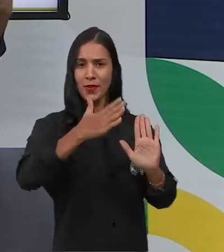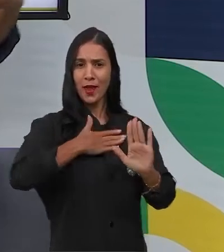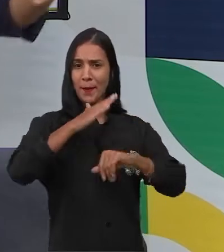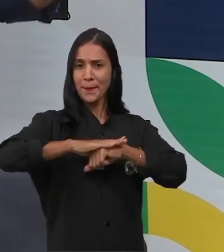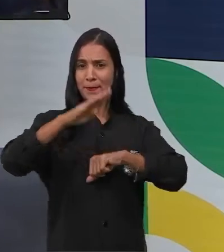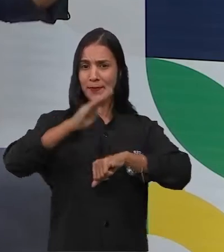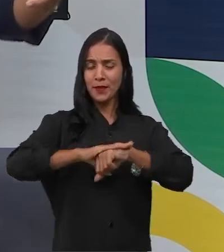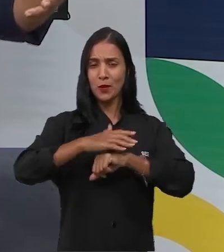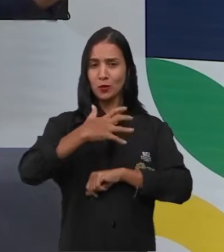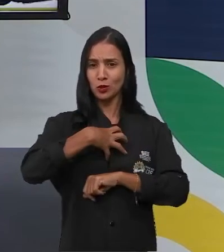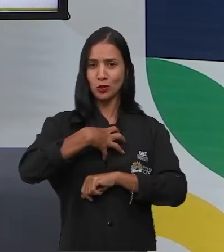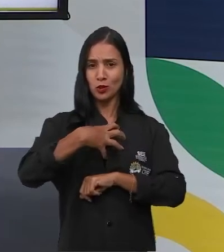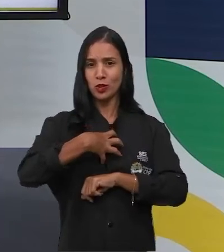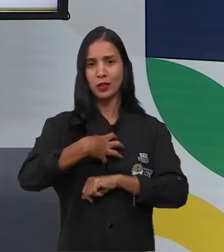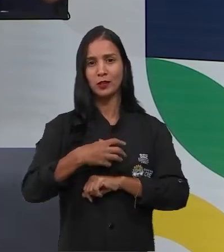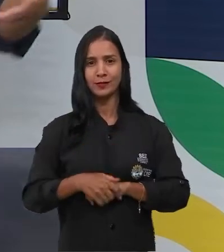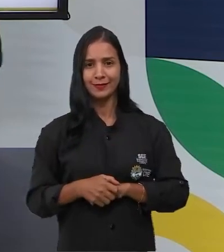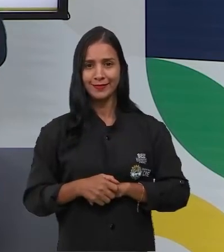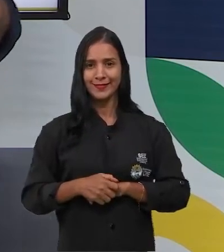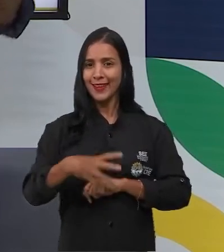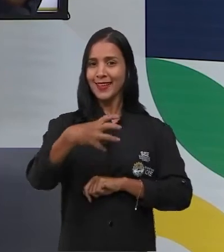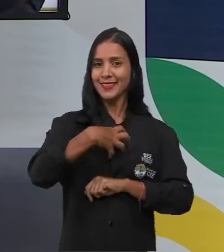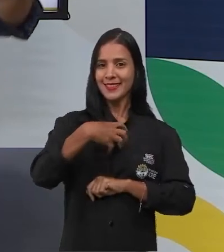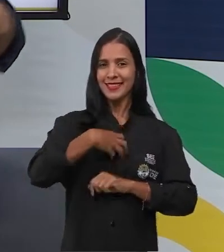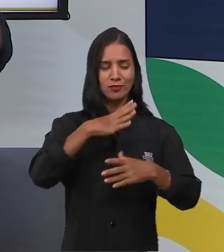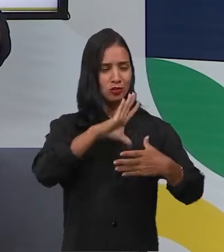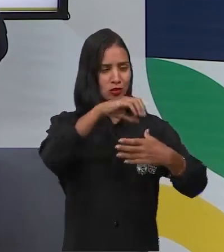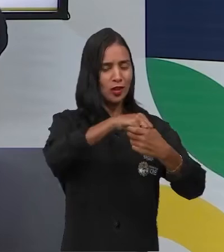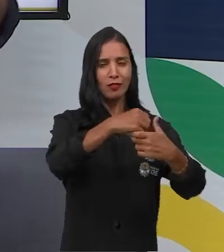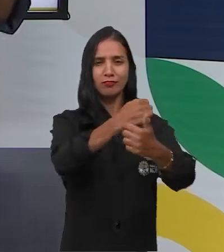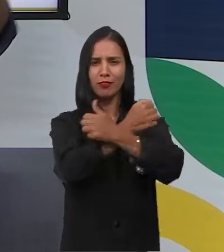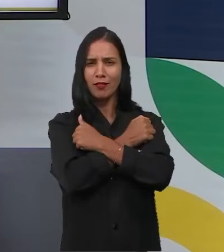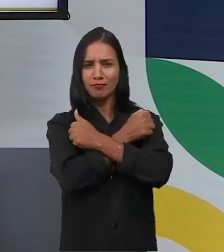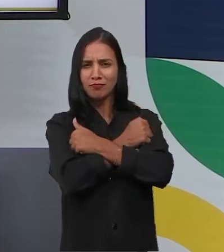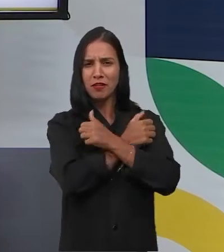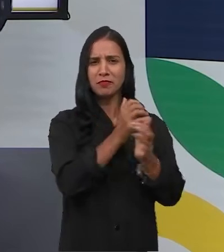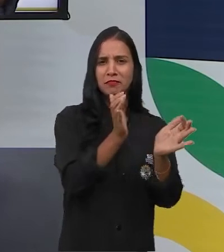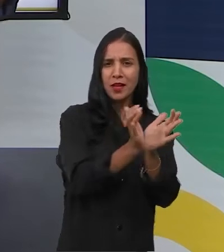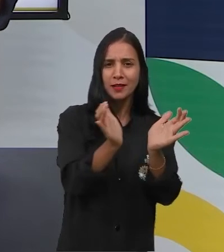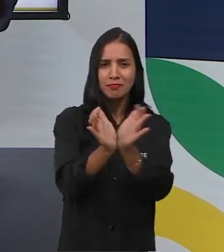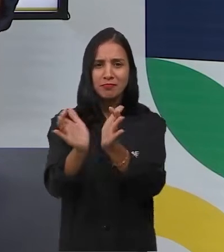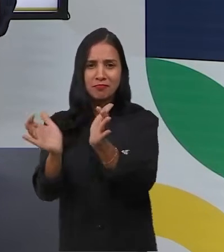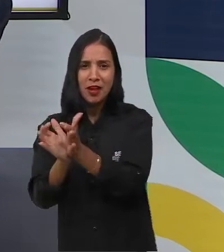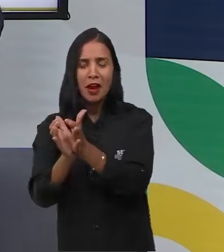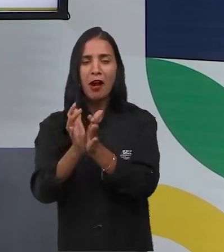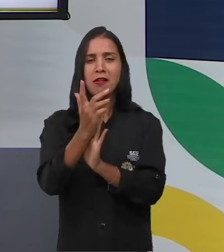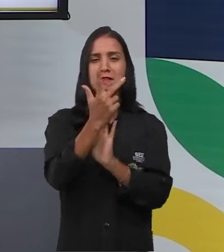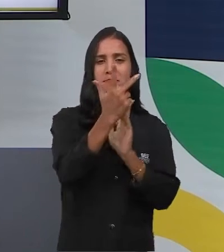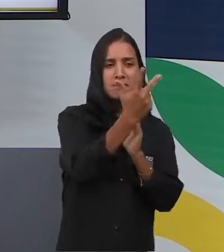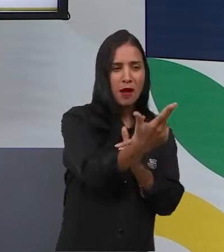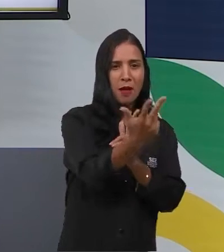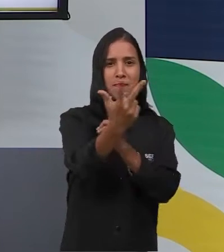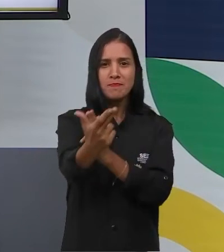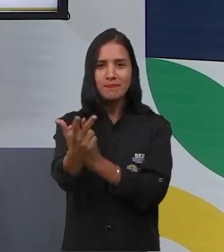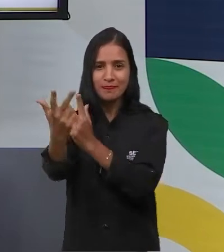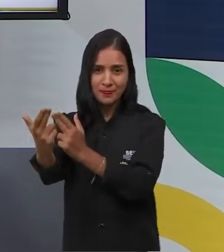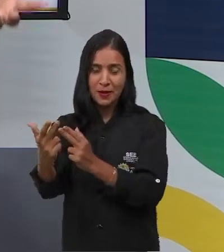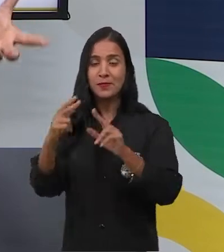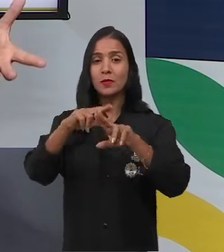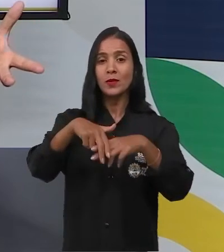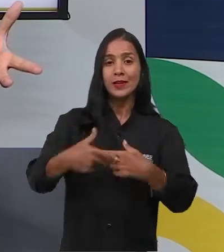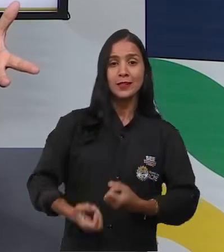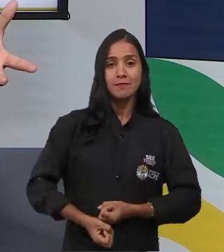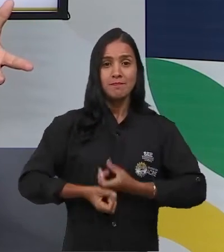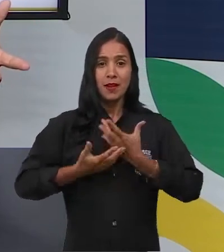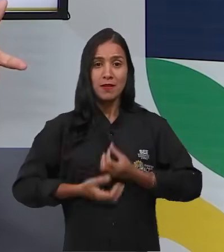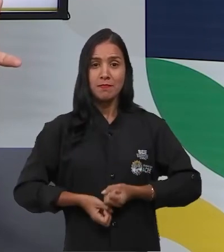É isso, pertencimento, acolhimento, grupo, conjunto. Então, através da manifestação